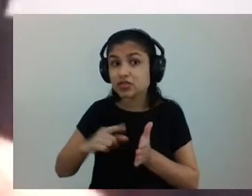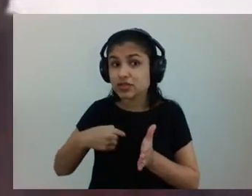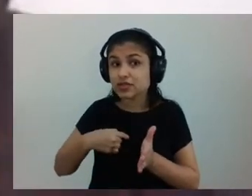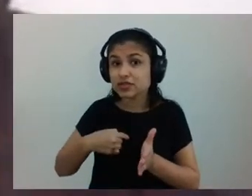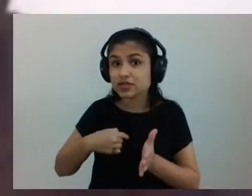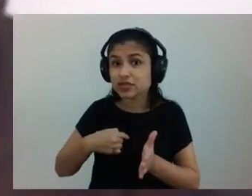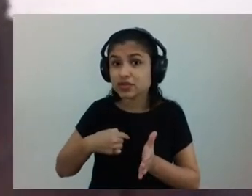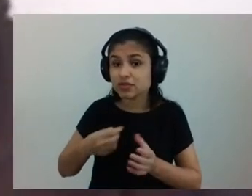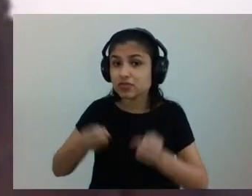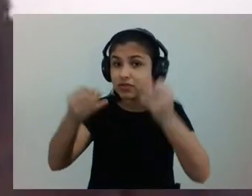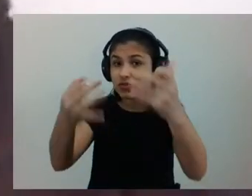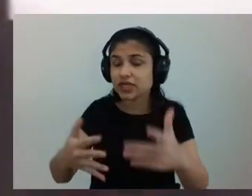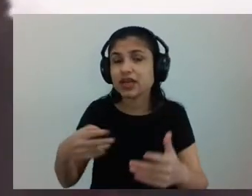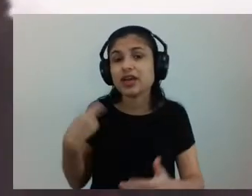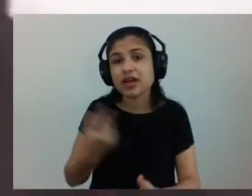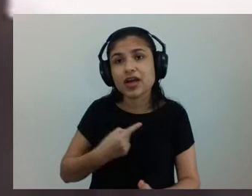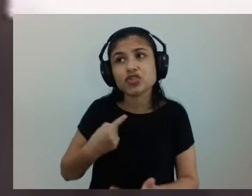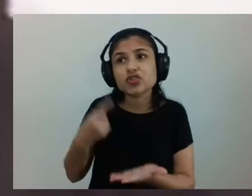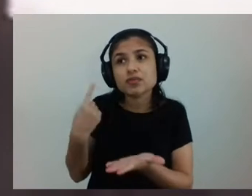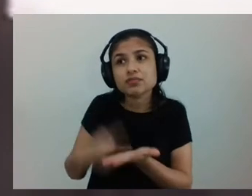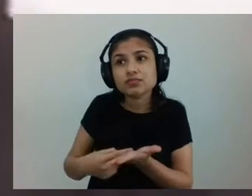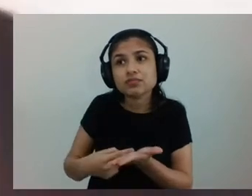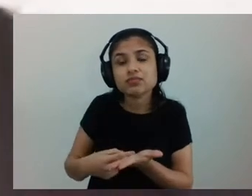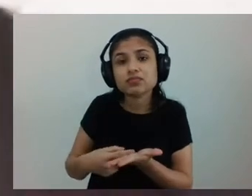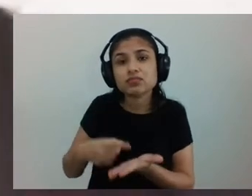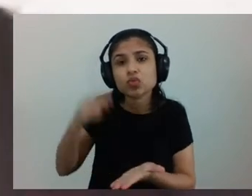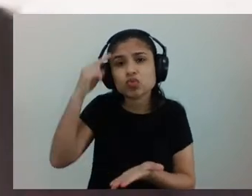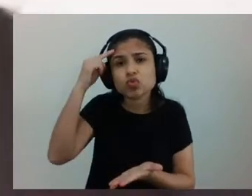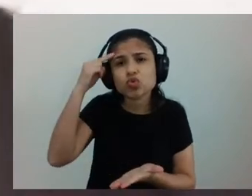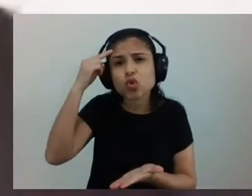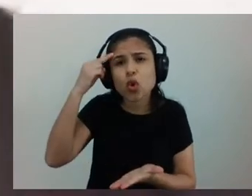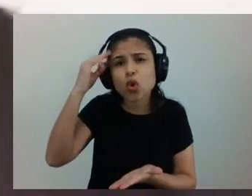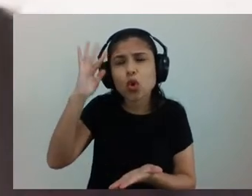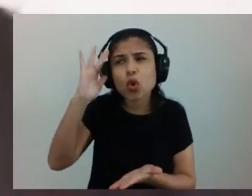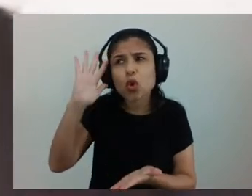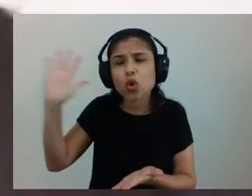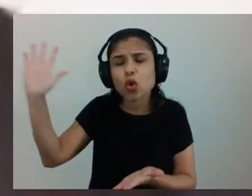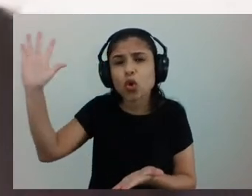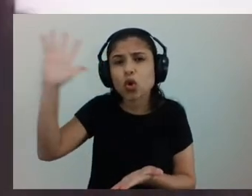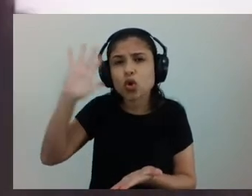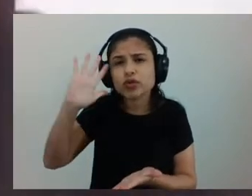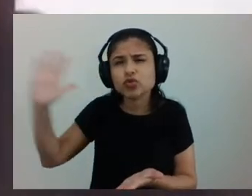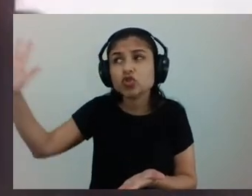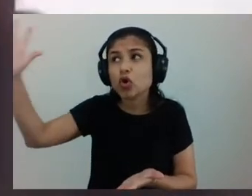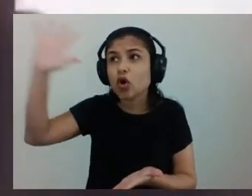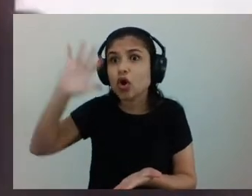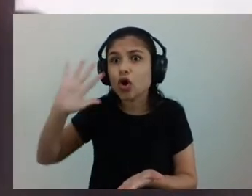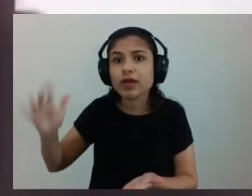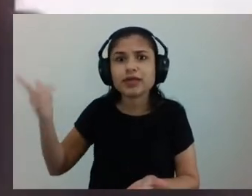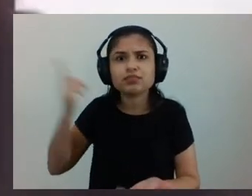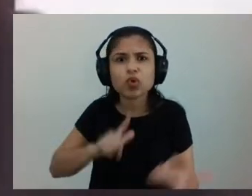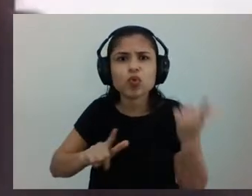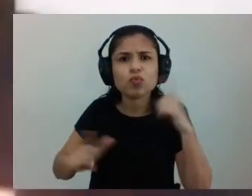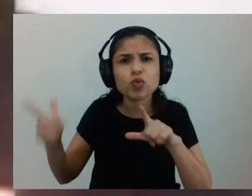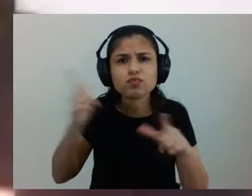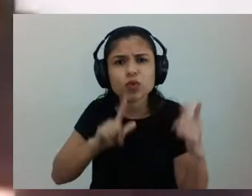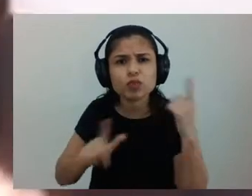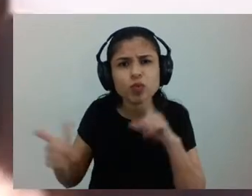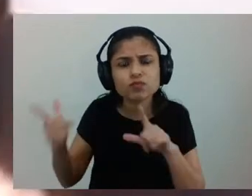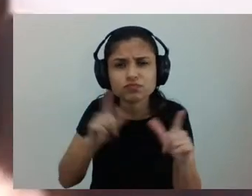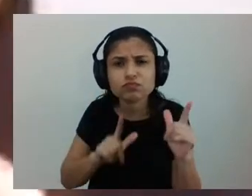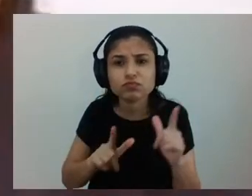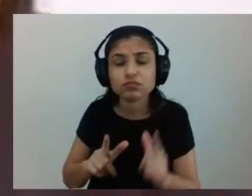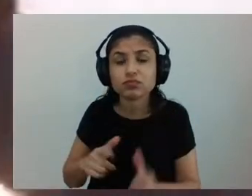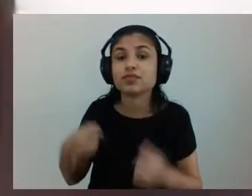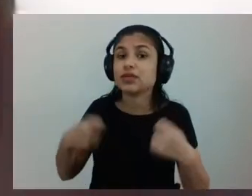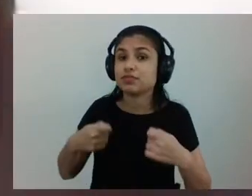sonho. Sonhos grandes levam a conquistas grandes. Nós temos que ter um sonho